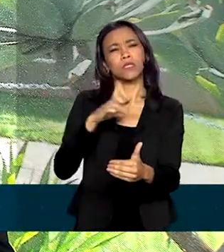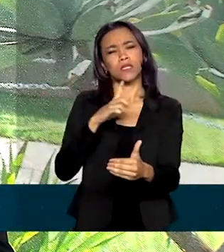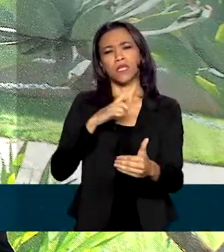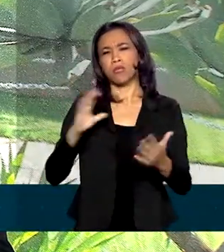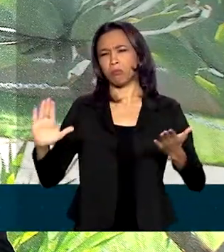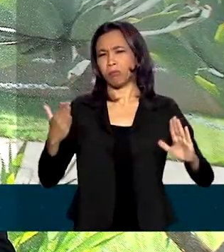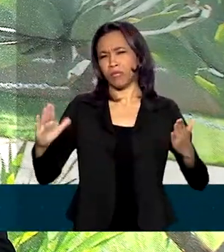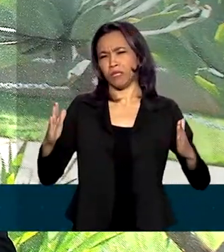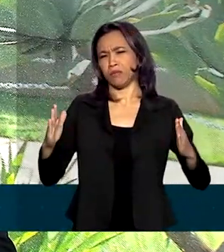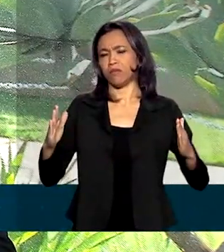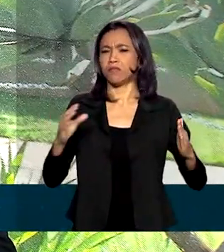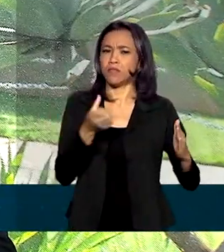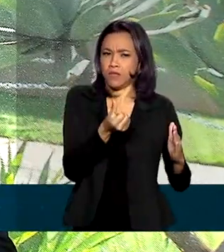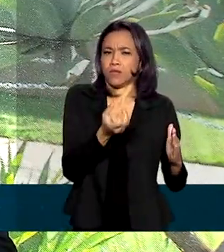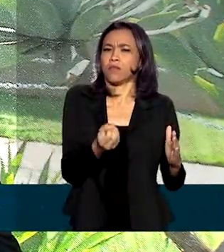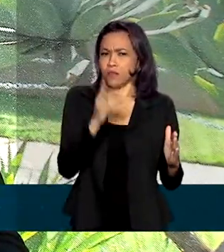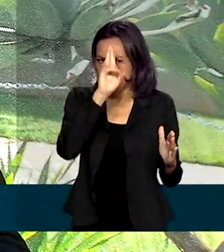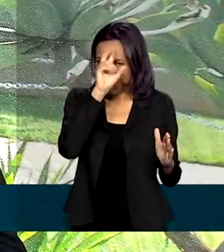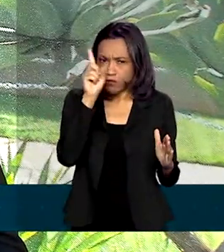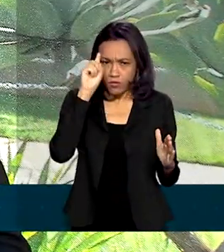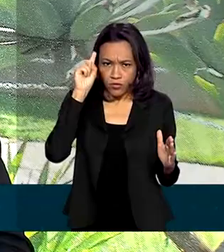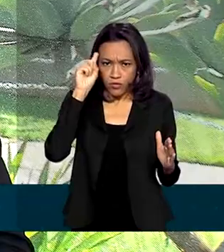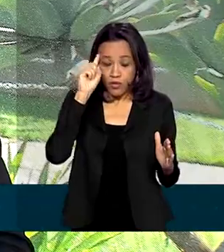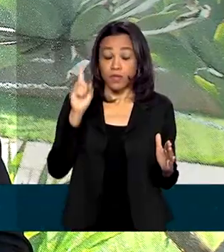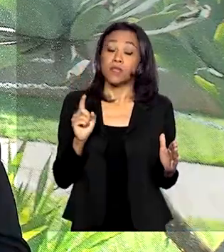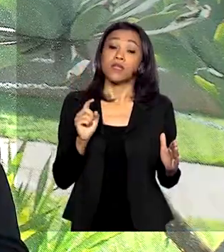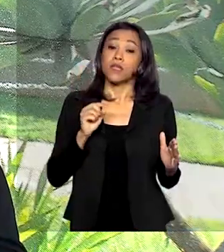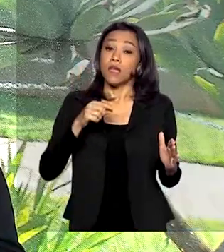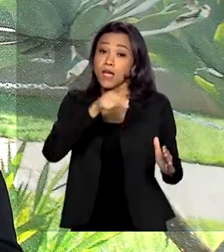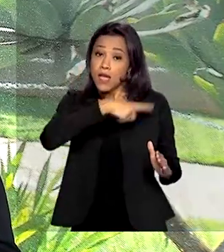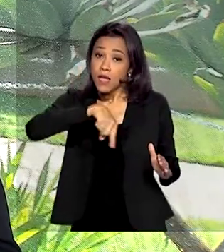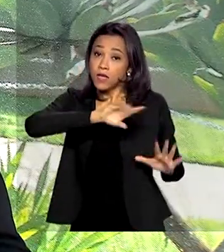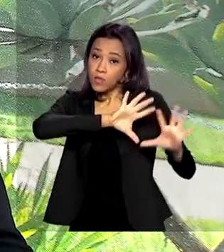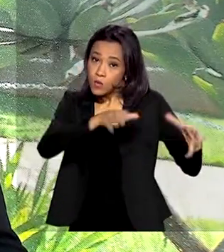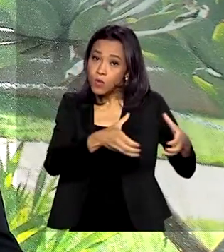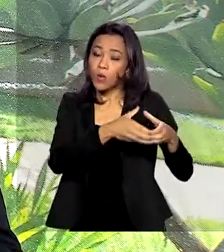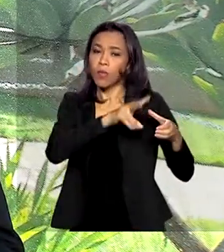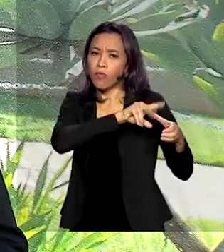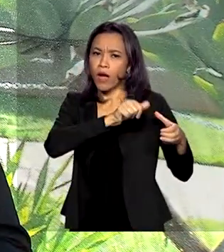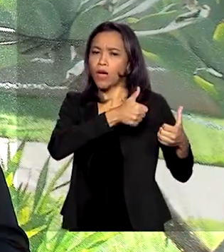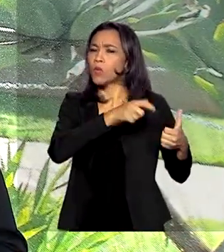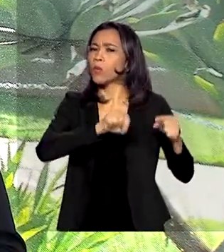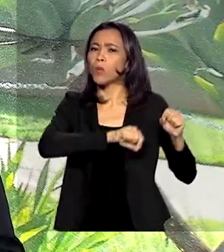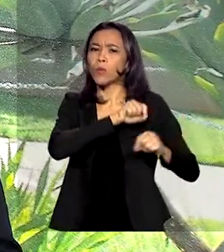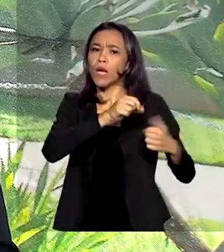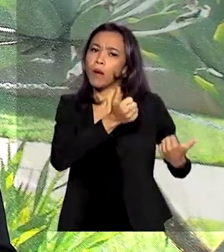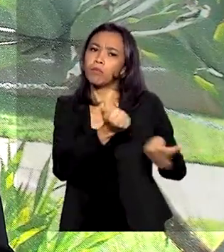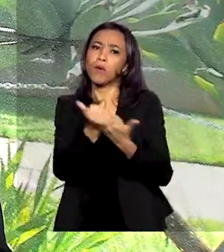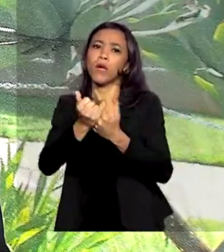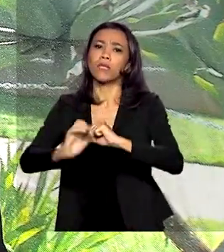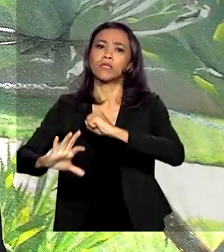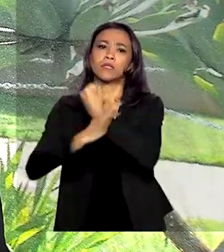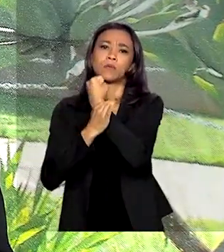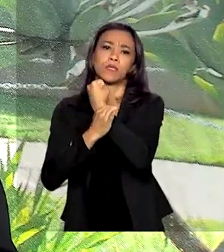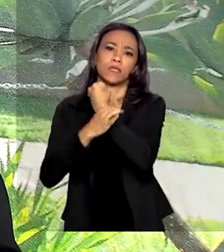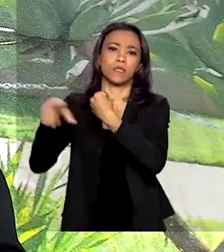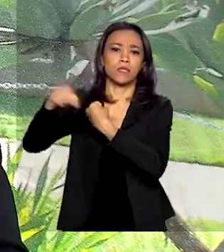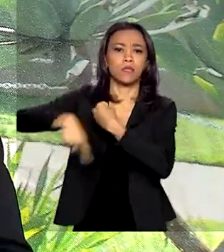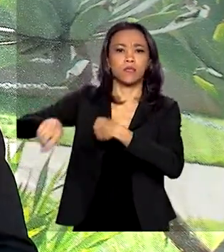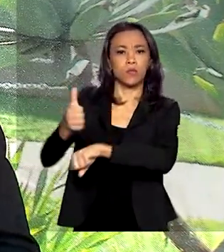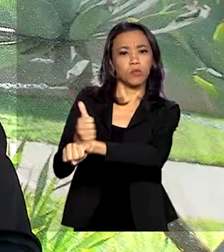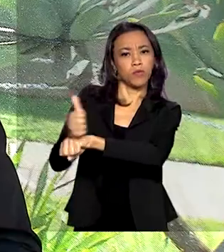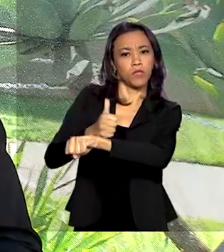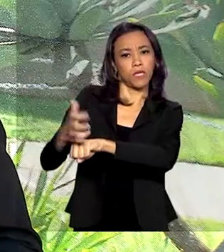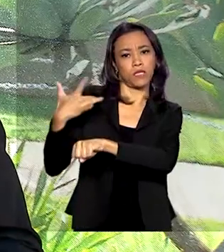60 dias. E a Força vai atuar, se necessário, no reforço à segurança de profissionais de saúde e